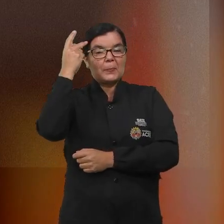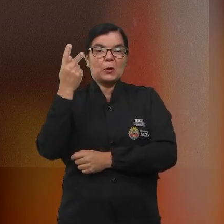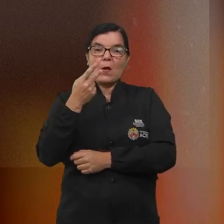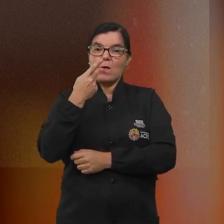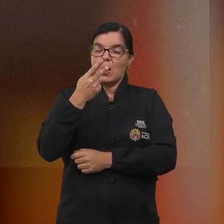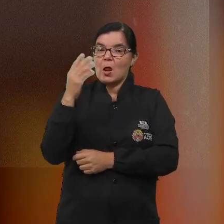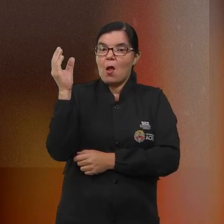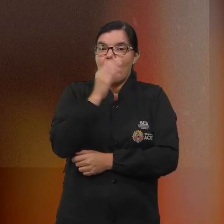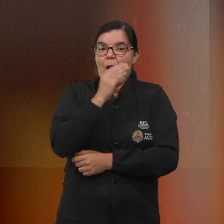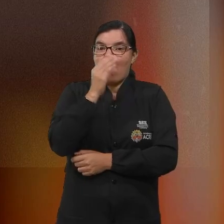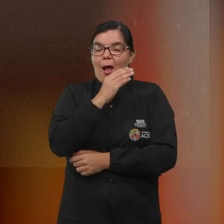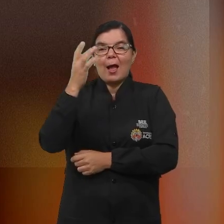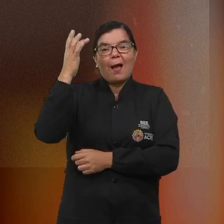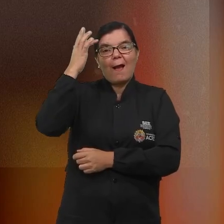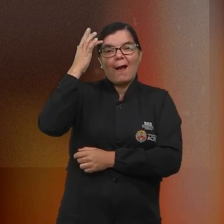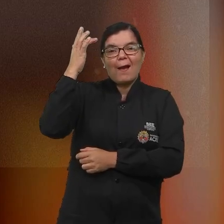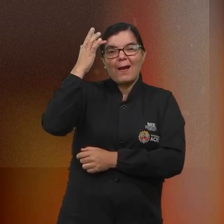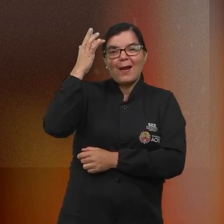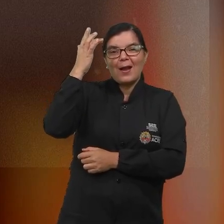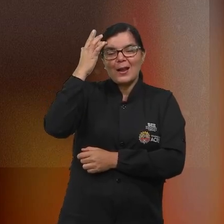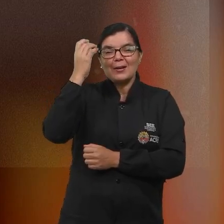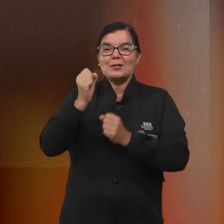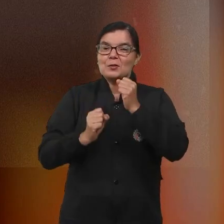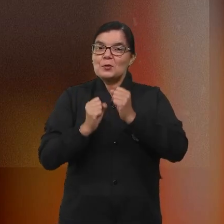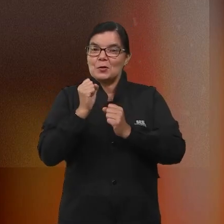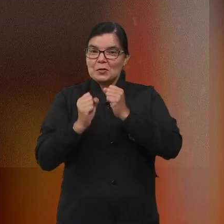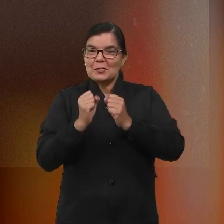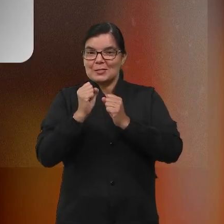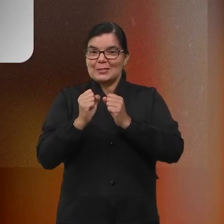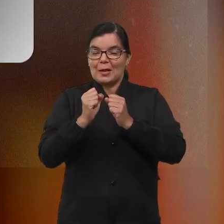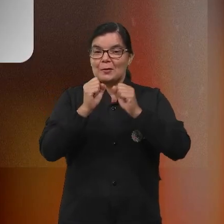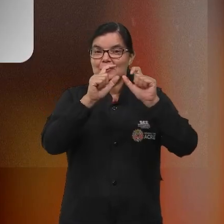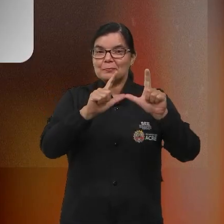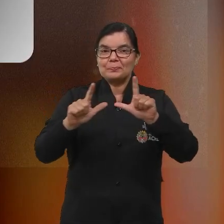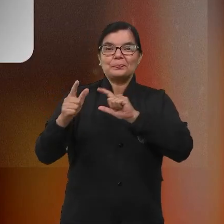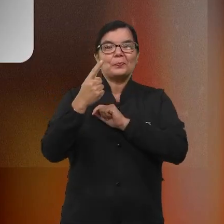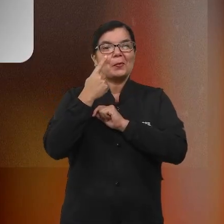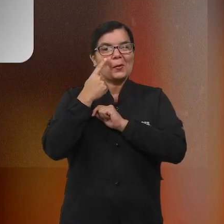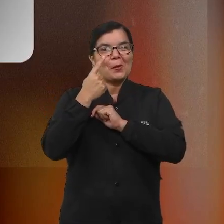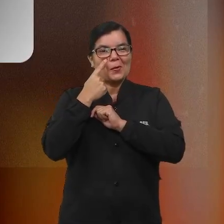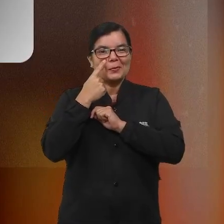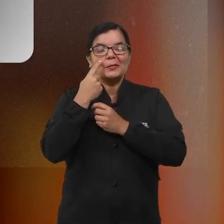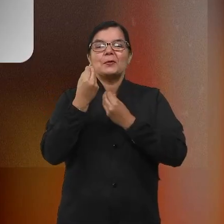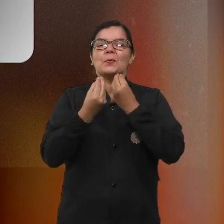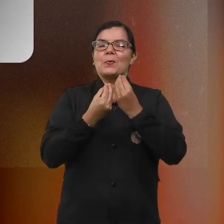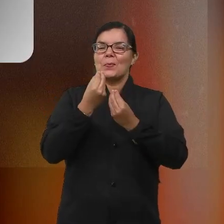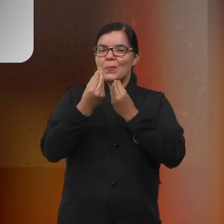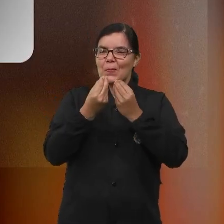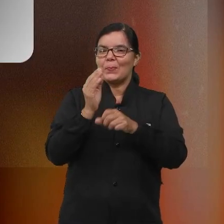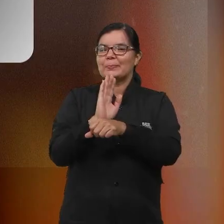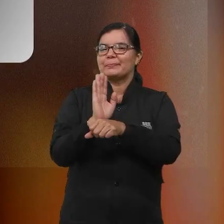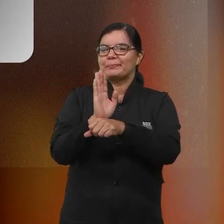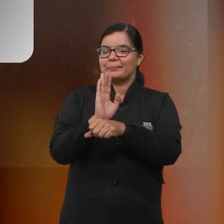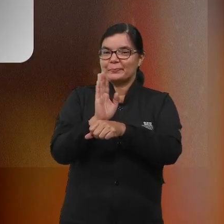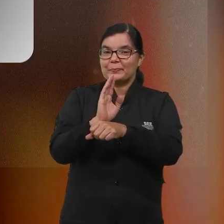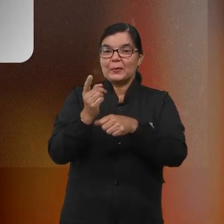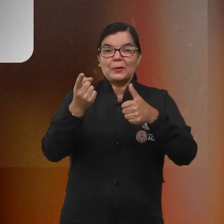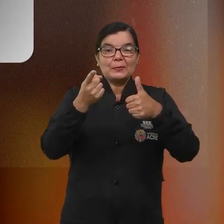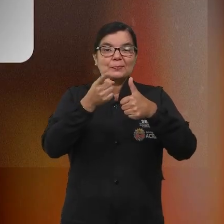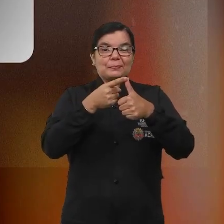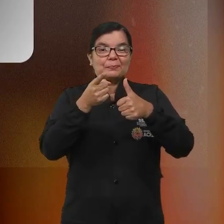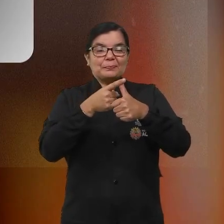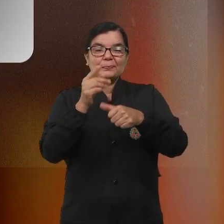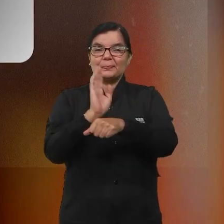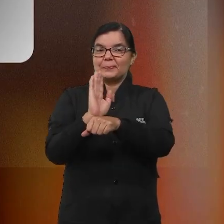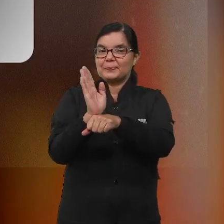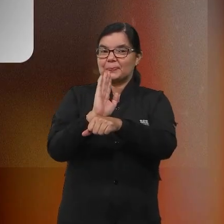saíram correndo achando que o trem sairia da tela. Olha aí para você ver esse filme que foi um